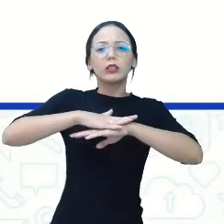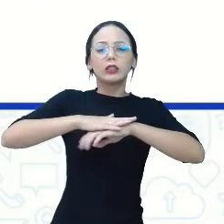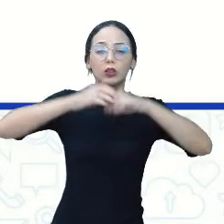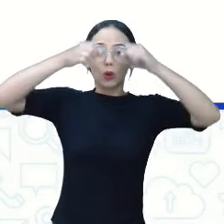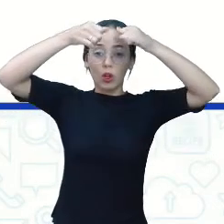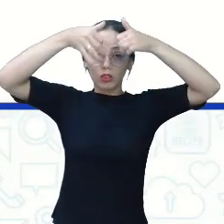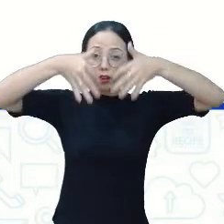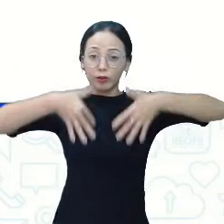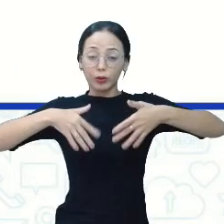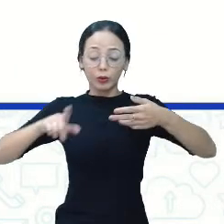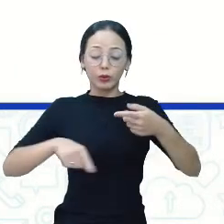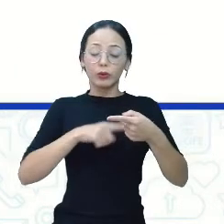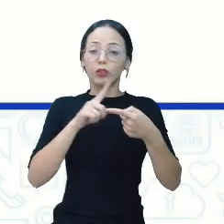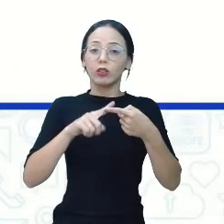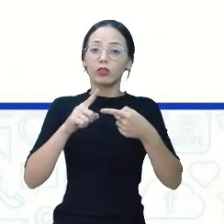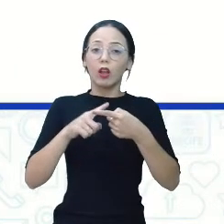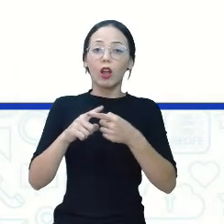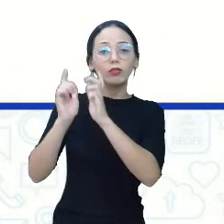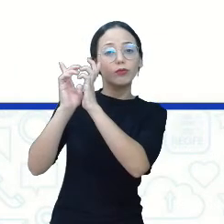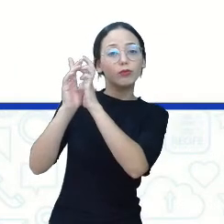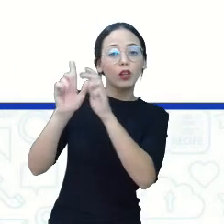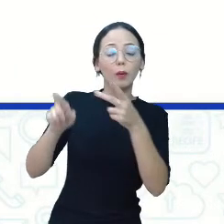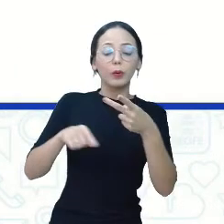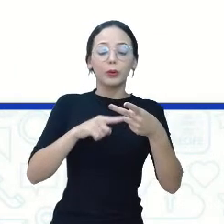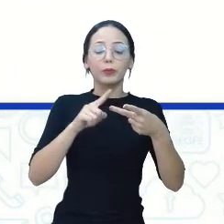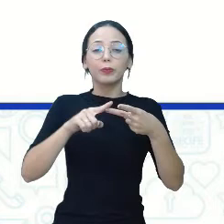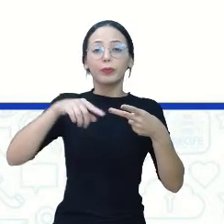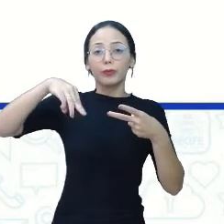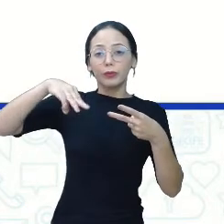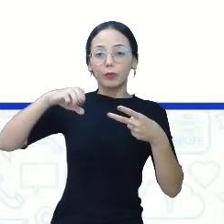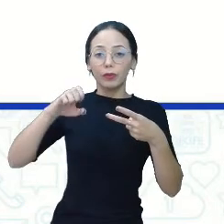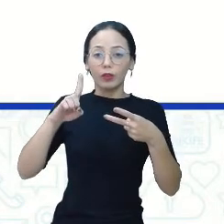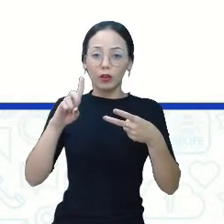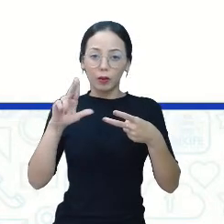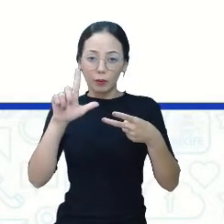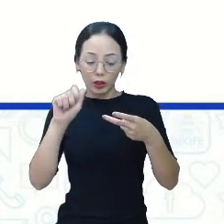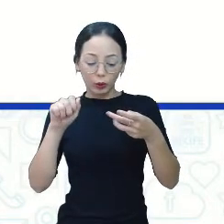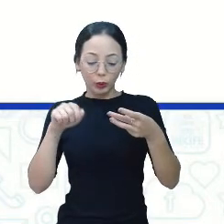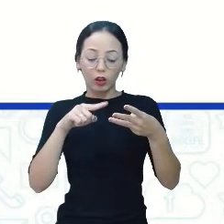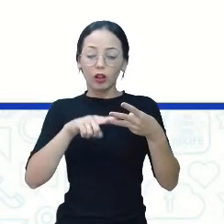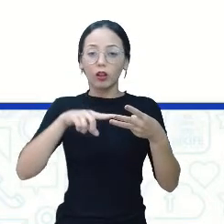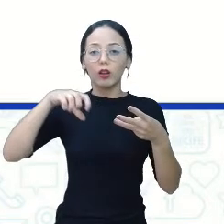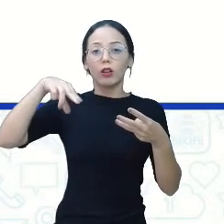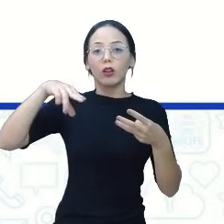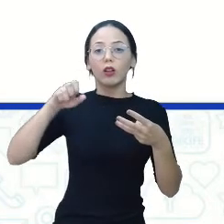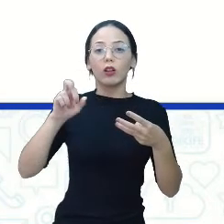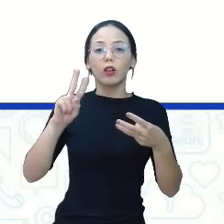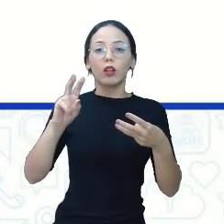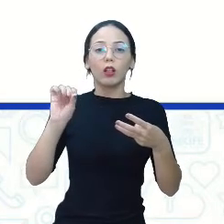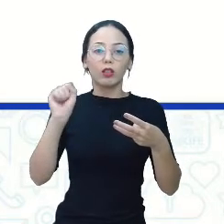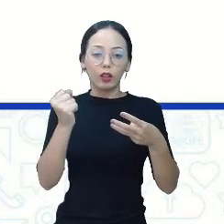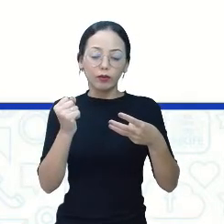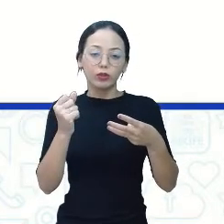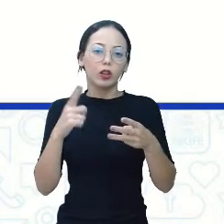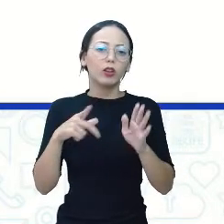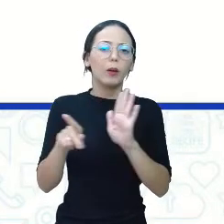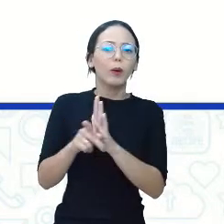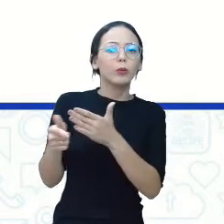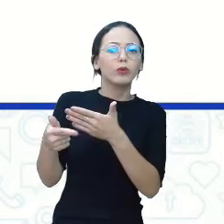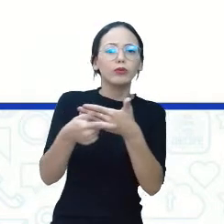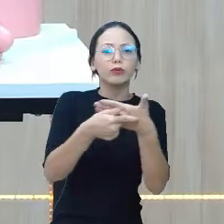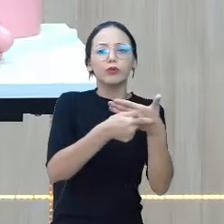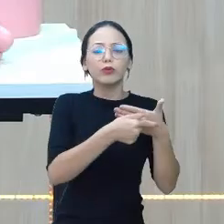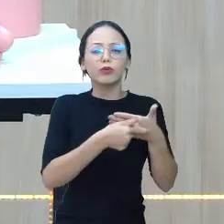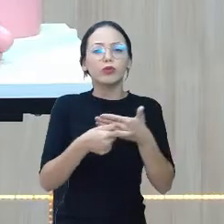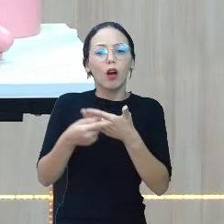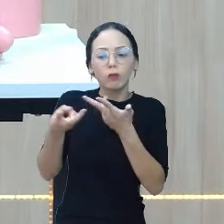a medula e os nervos. Então, aí eu tenho um conjunto que compõe o sistema nervoso, que aí vai ter a função